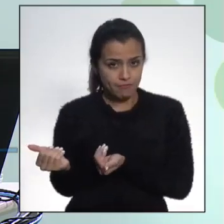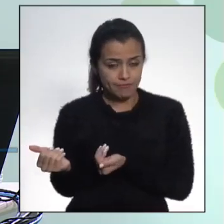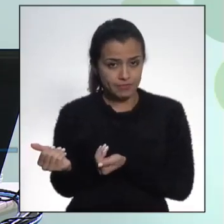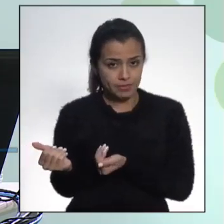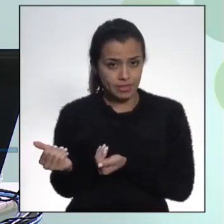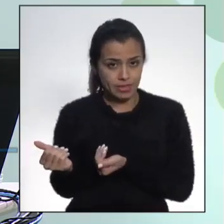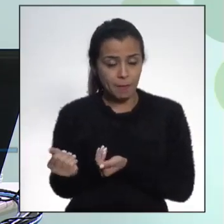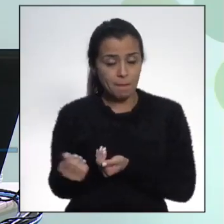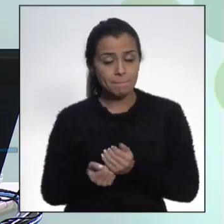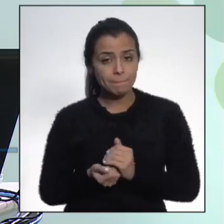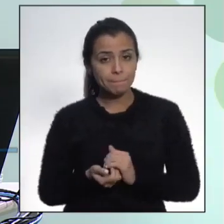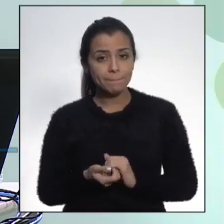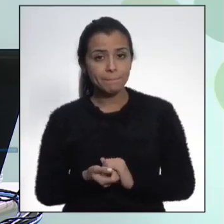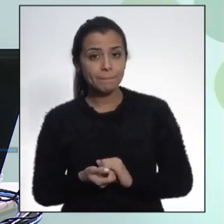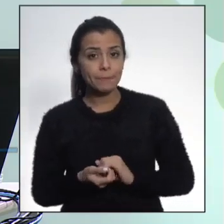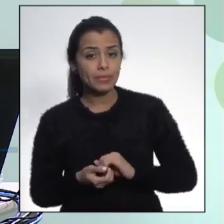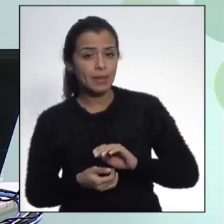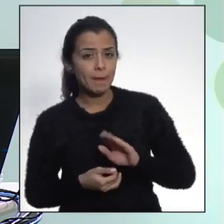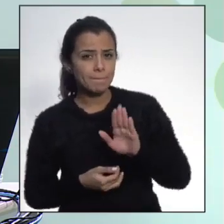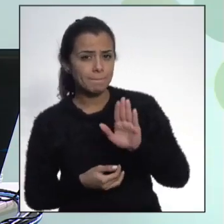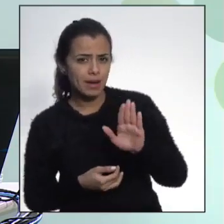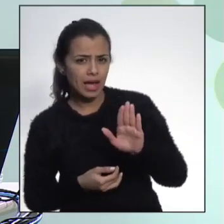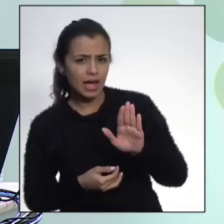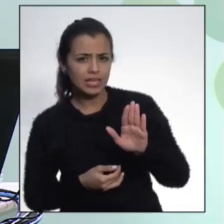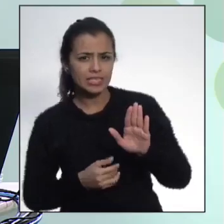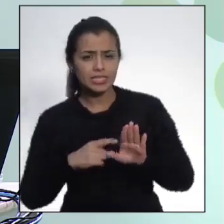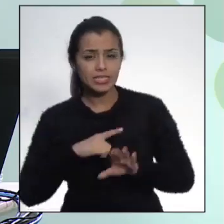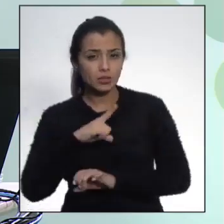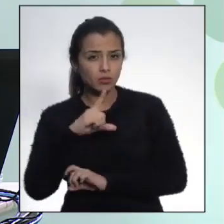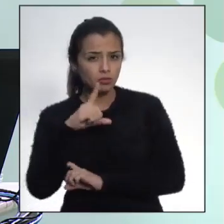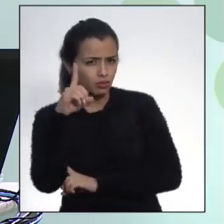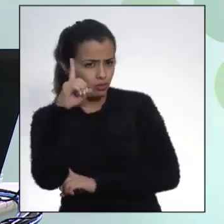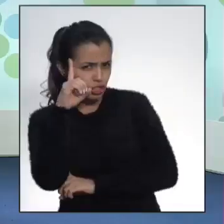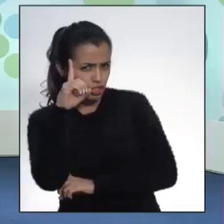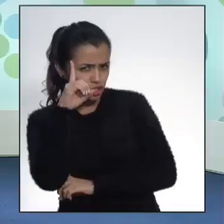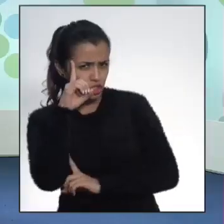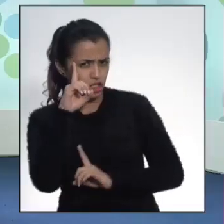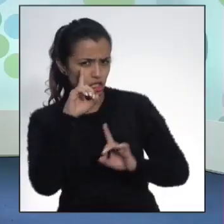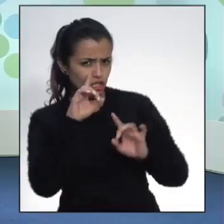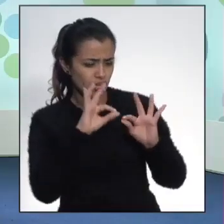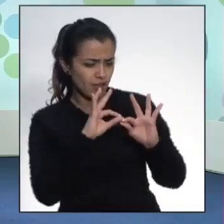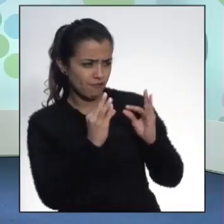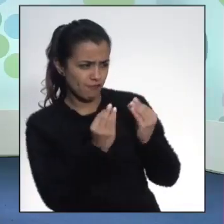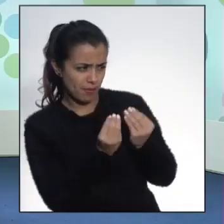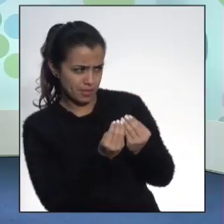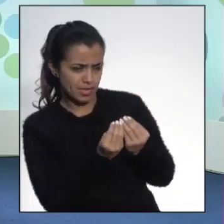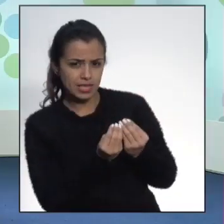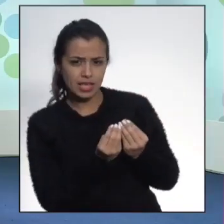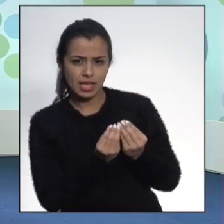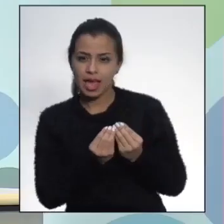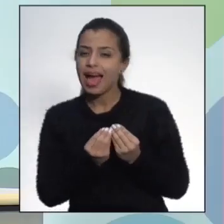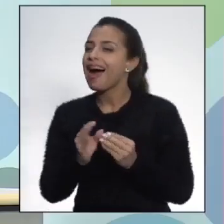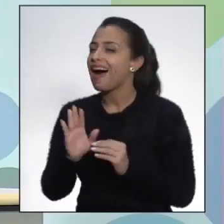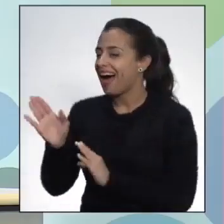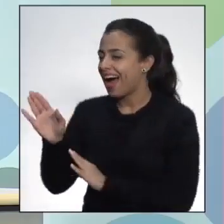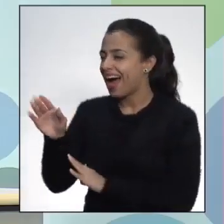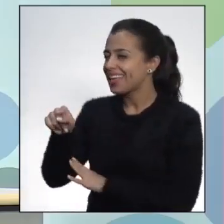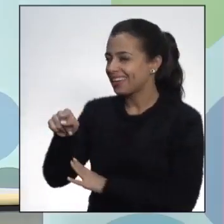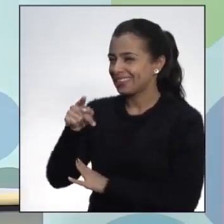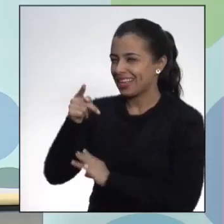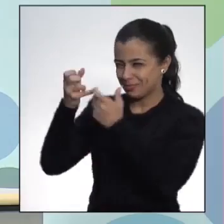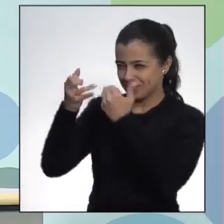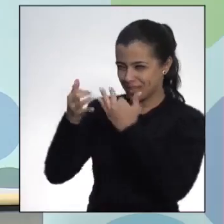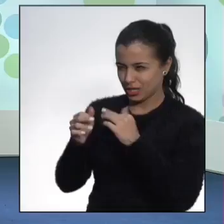trata-se sobre o cotidiano da vida de uma família. Ele falou isso. Acho, né, que ele já está tentando entrar na história,